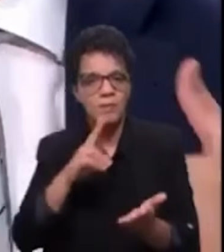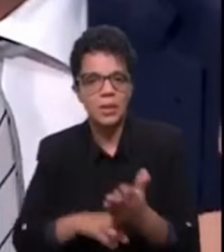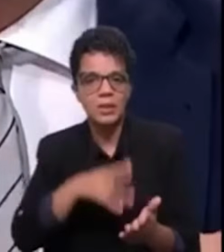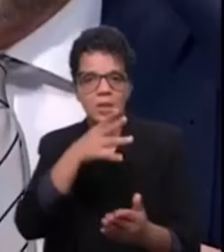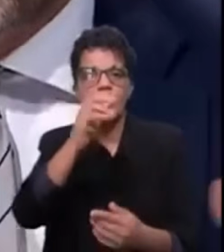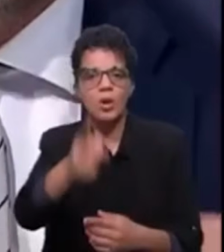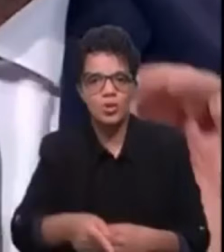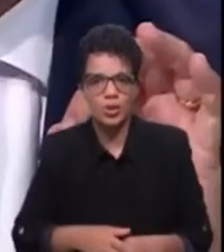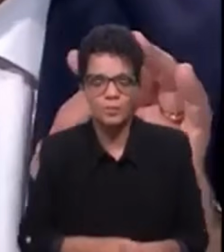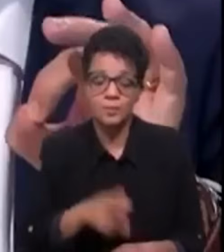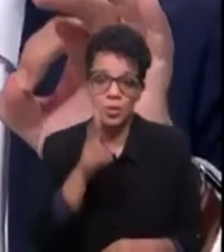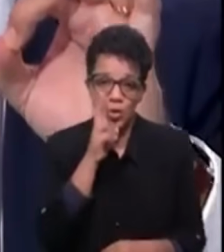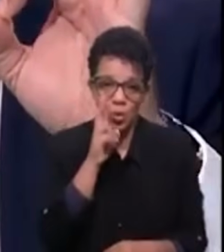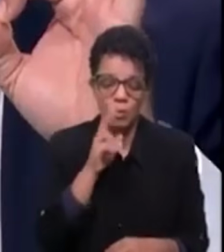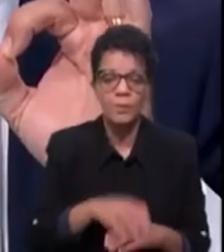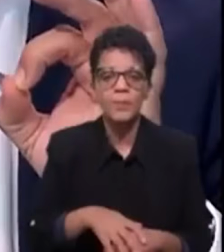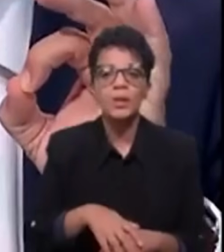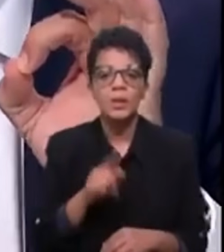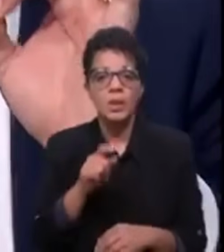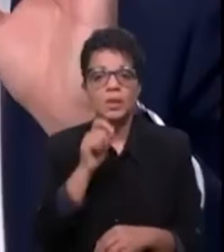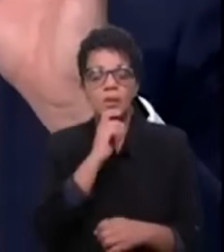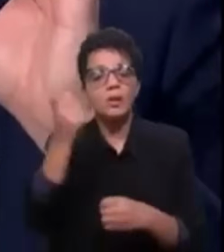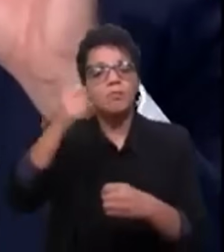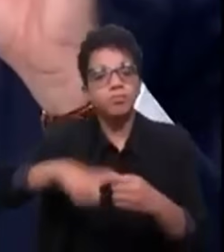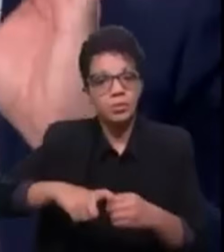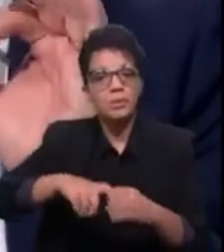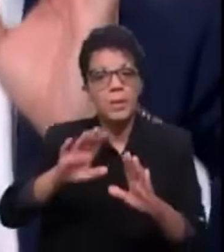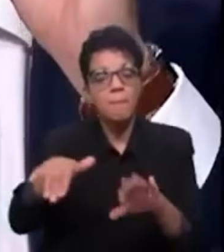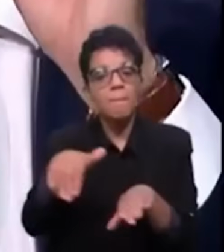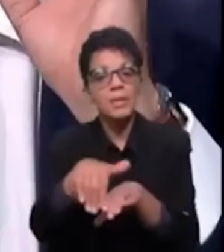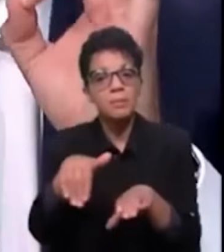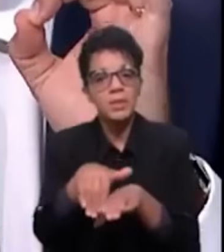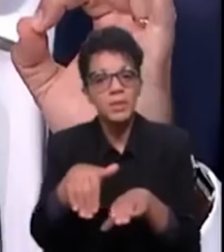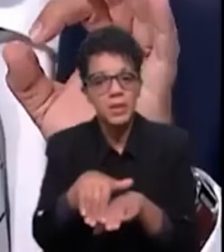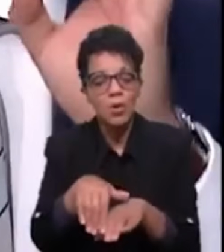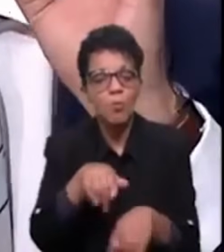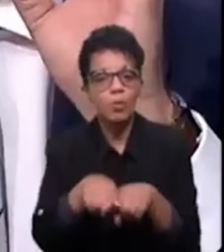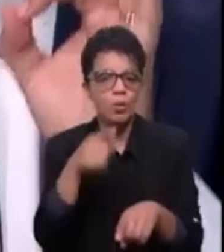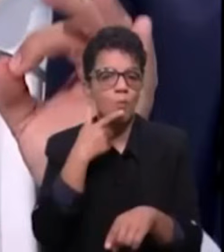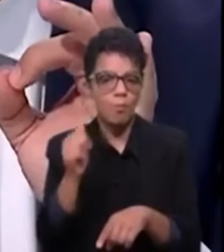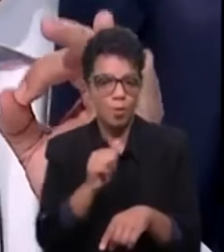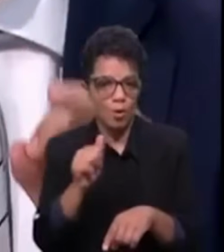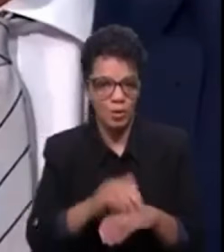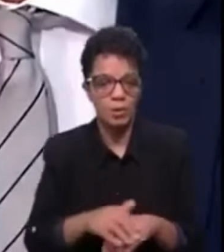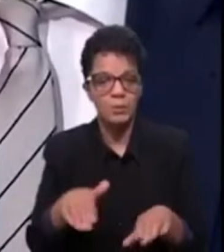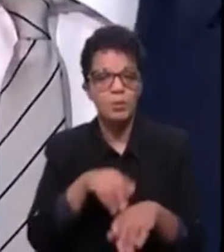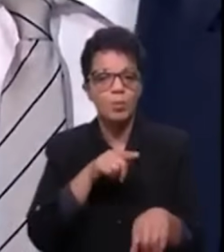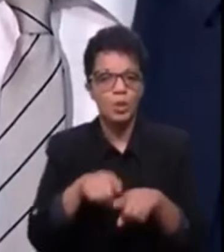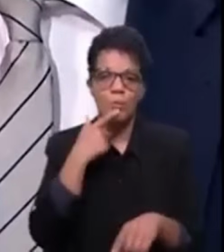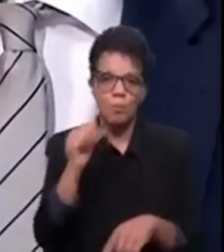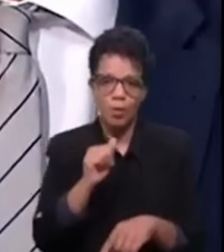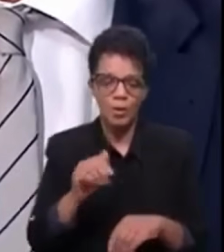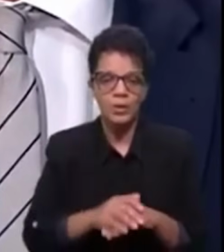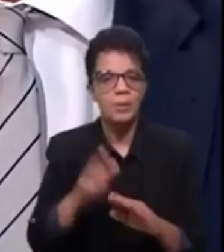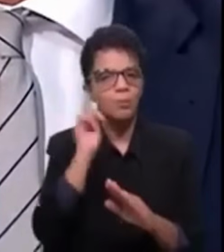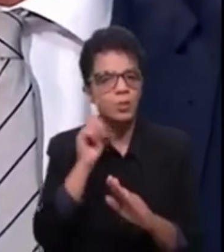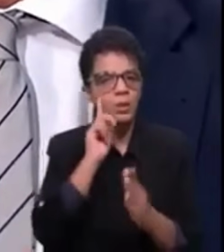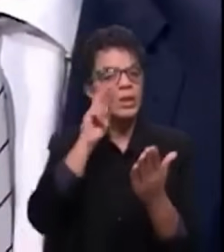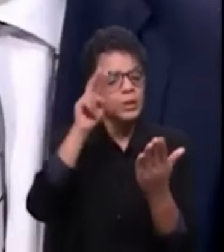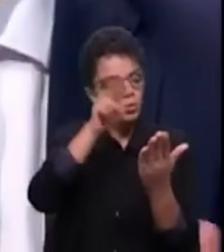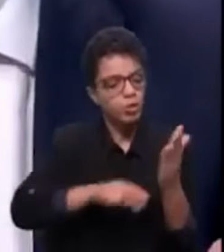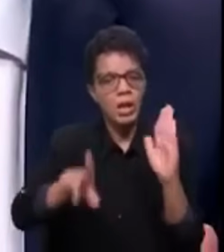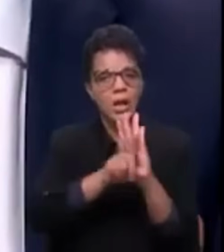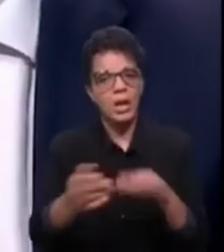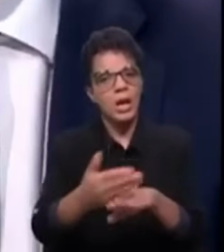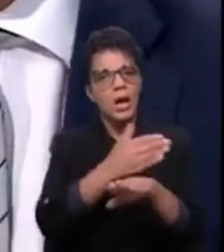deixer desculp os magistrados podem ser filiados não podem ter participação política podem parp po convém a ler a lei Anes vir para um debate